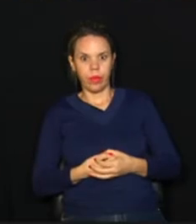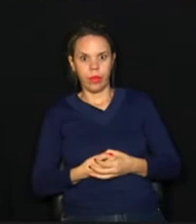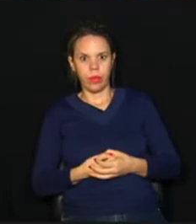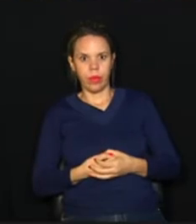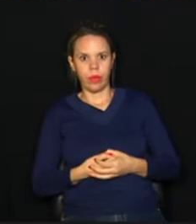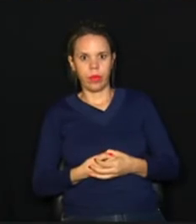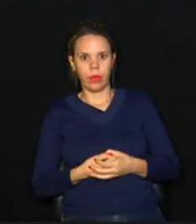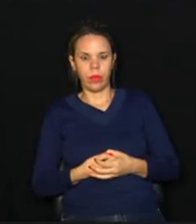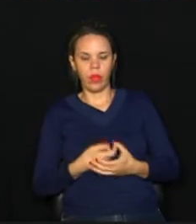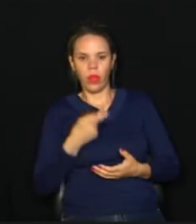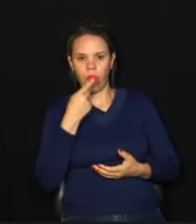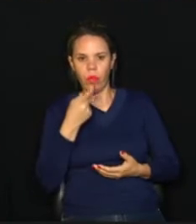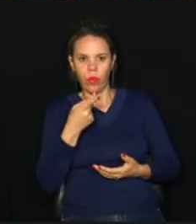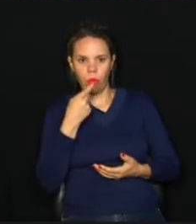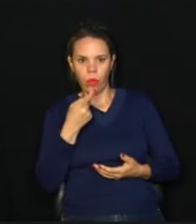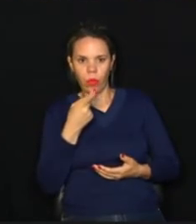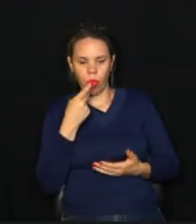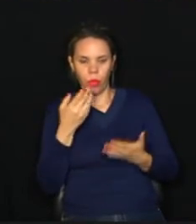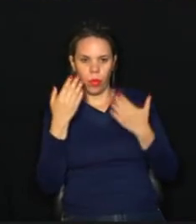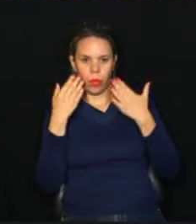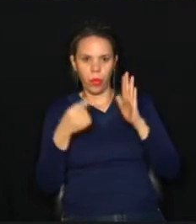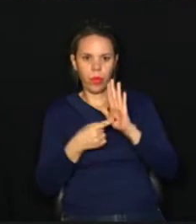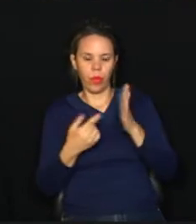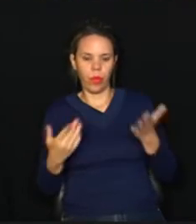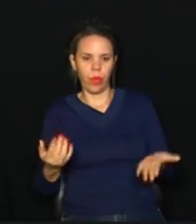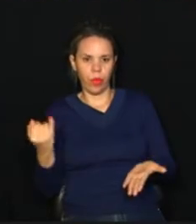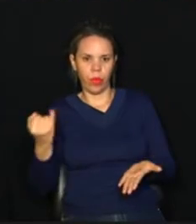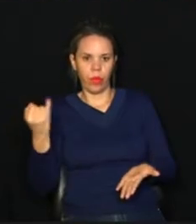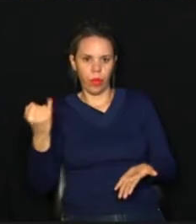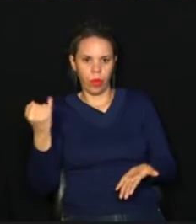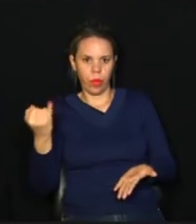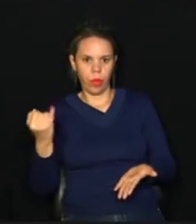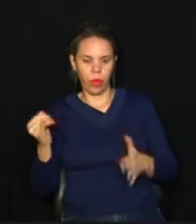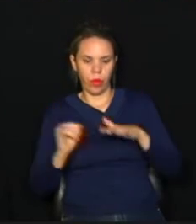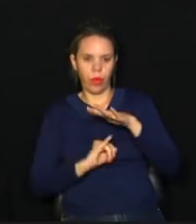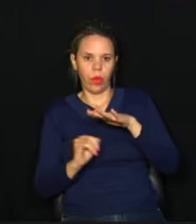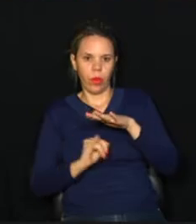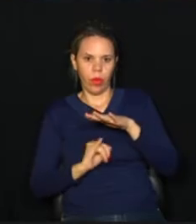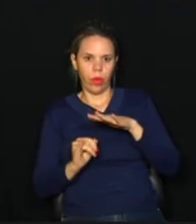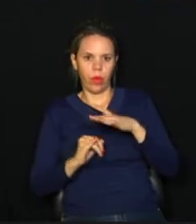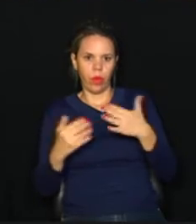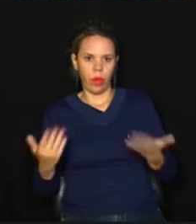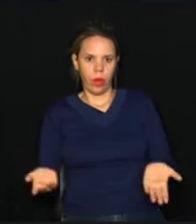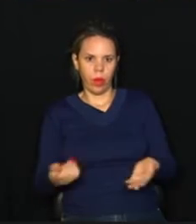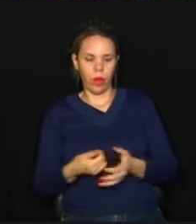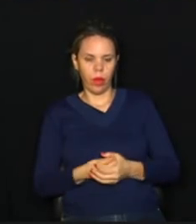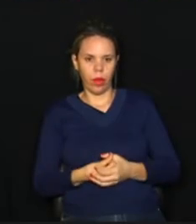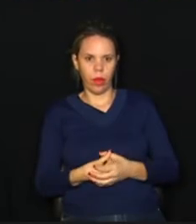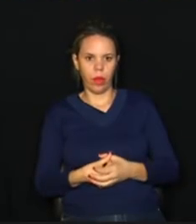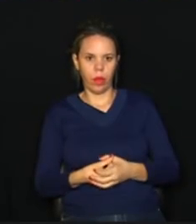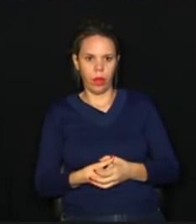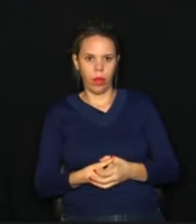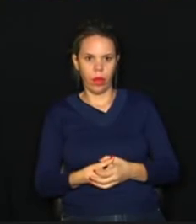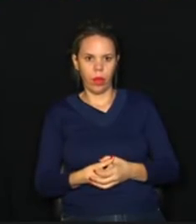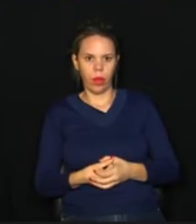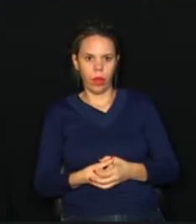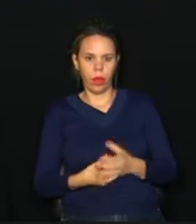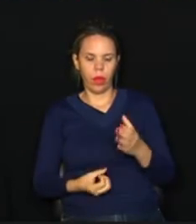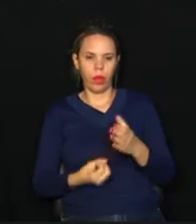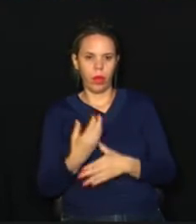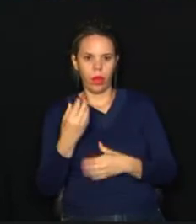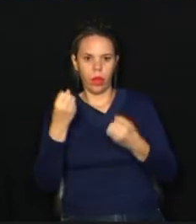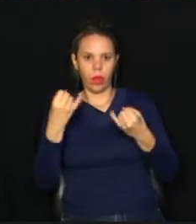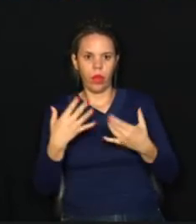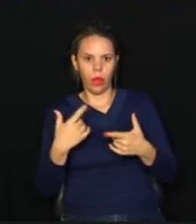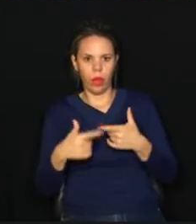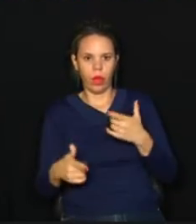de falar e de demonstrar a importância dos institutos e a insanidade que está sendo